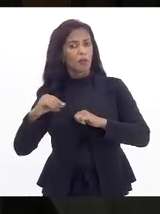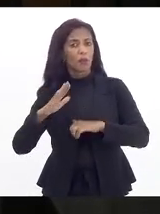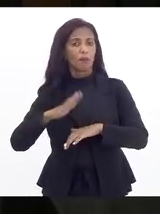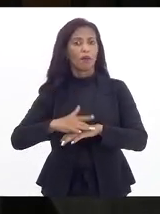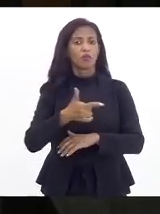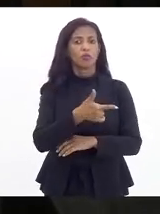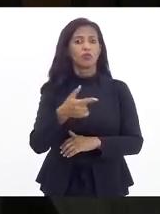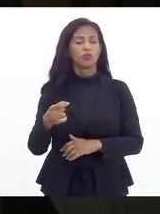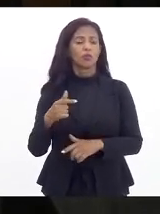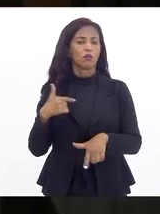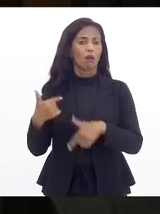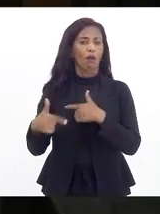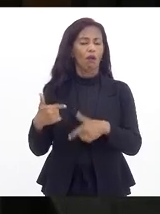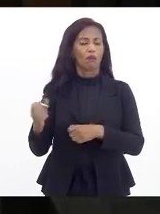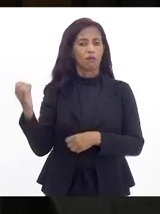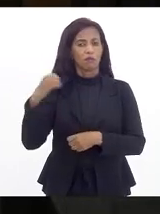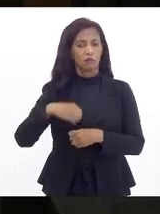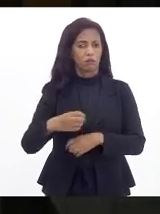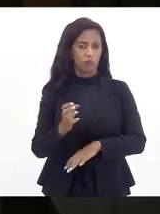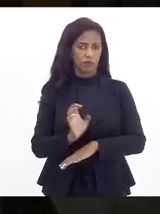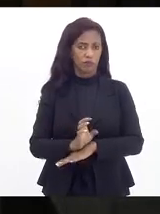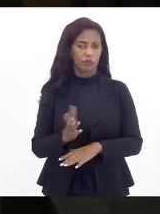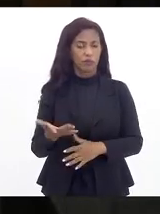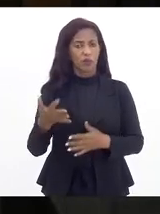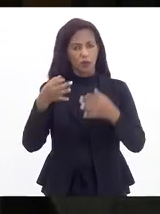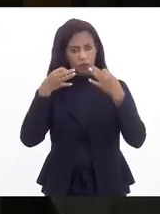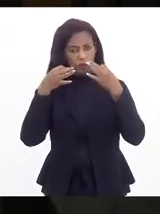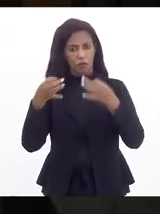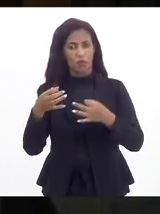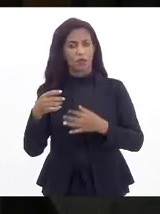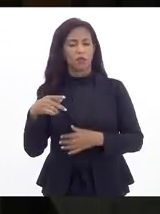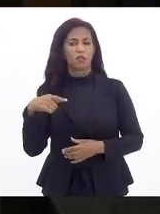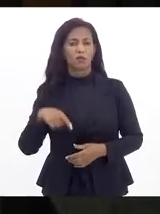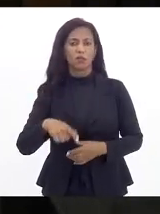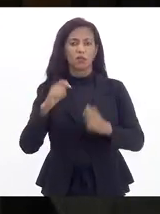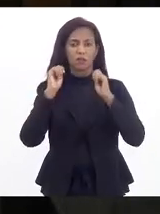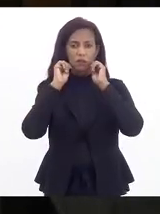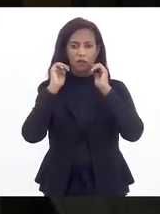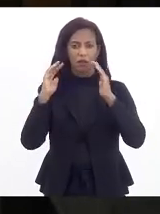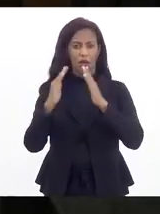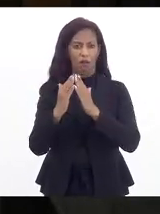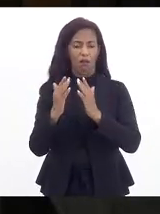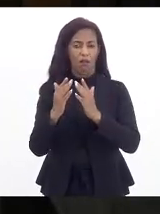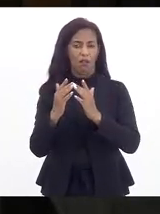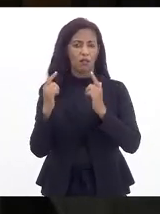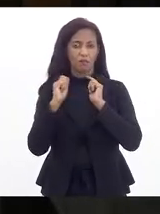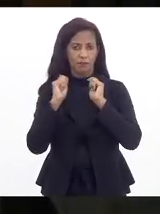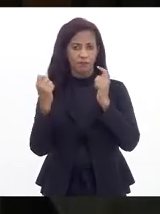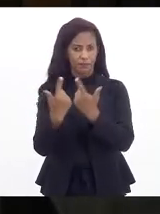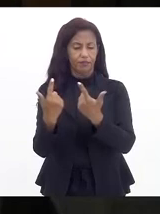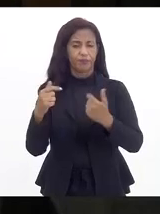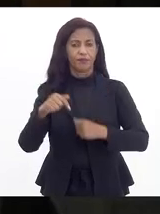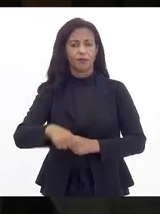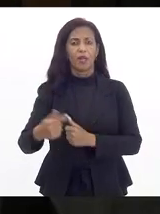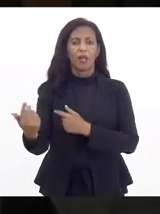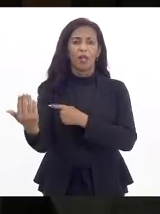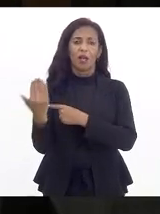200 empregos dentro do nosso estado. Então, quero chamar a atenção desse parlamento encarecidamente para que todos os deputados